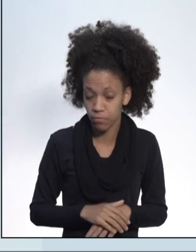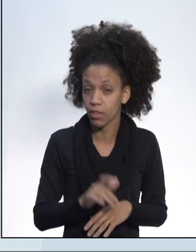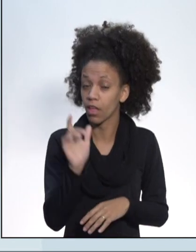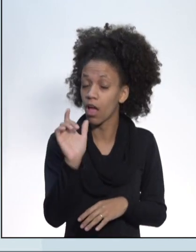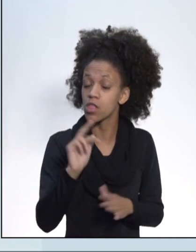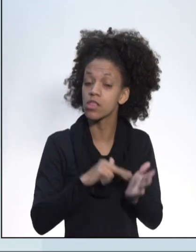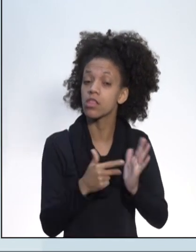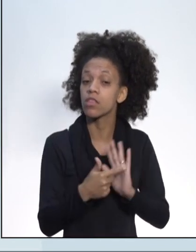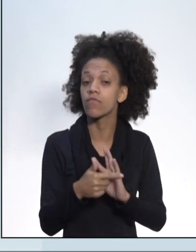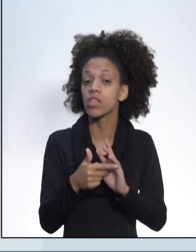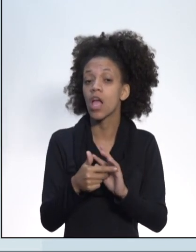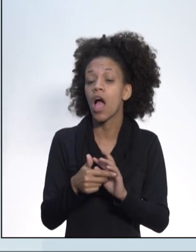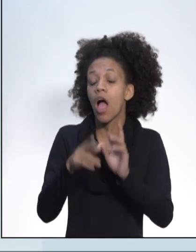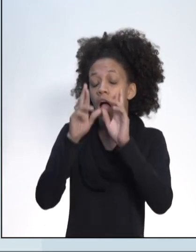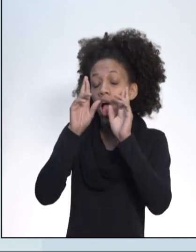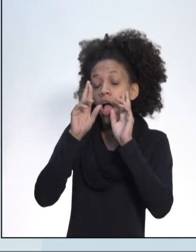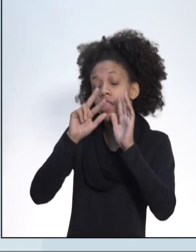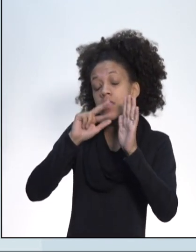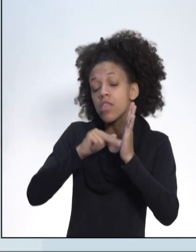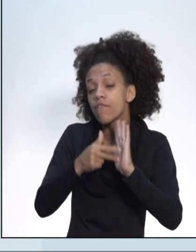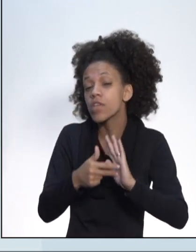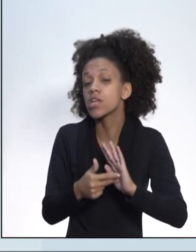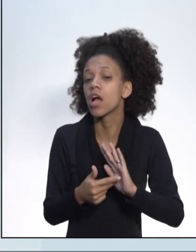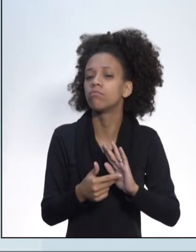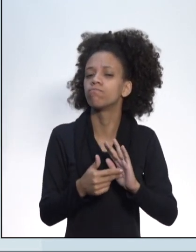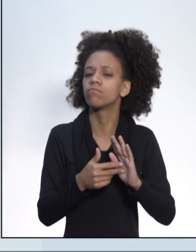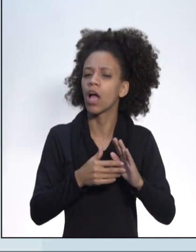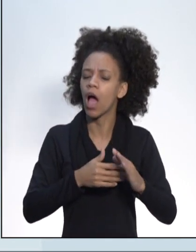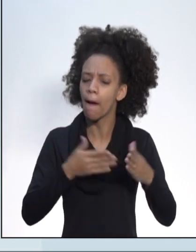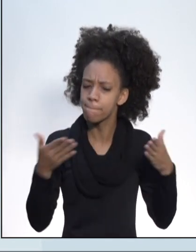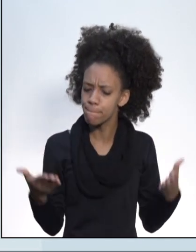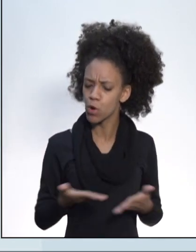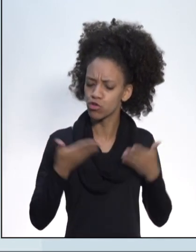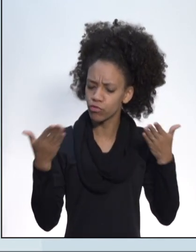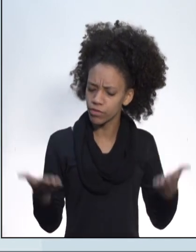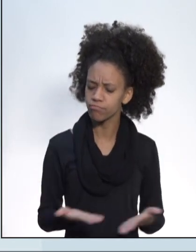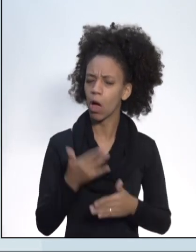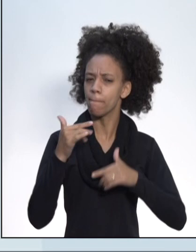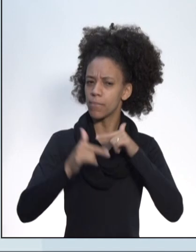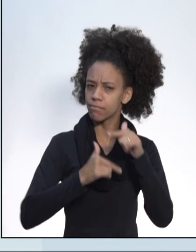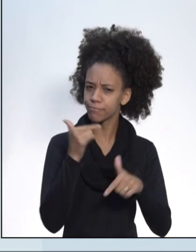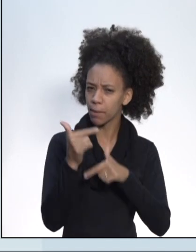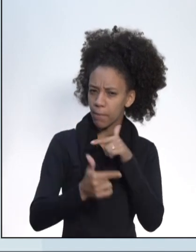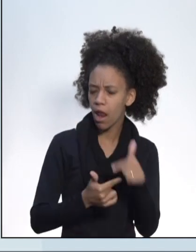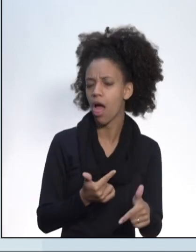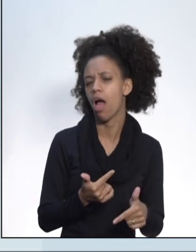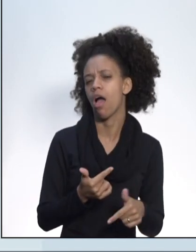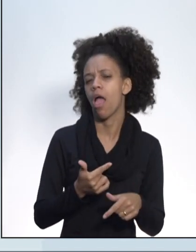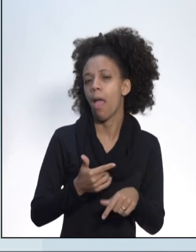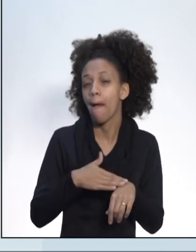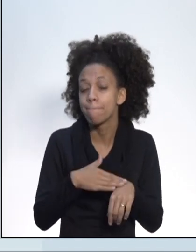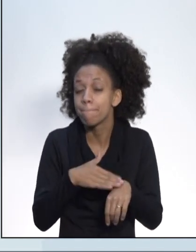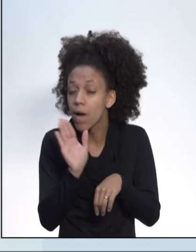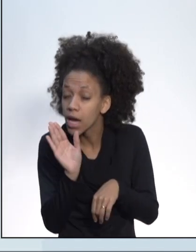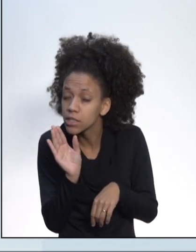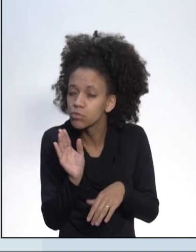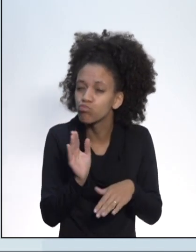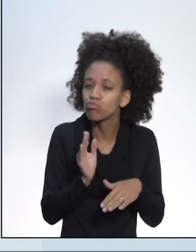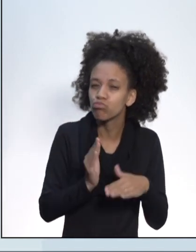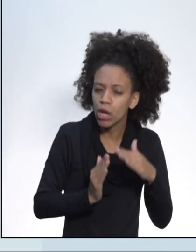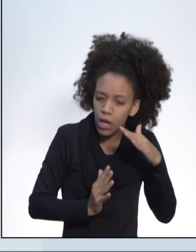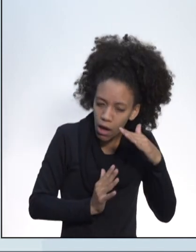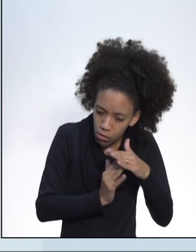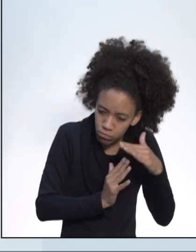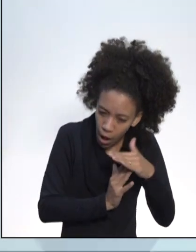respeito a objetivos, ambição, motivação para trabalhar. É sobre fazer mais do que apenas o mínimo